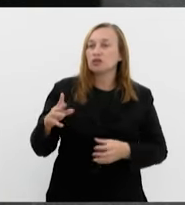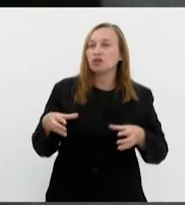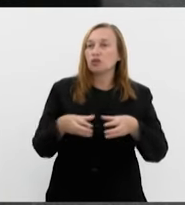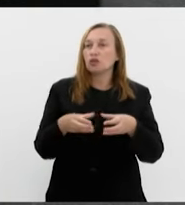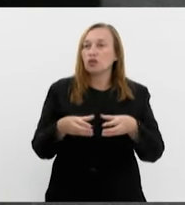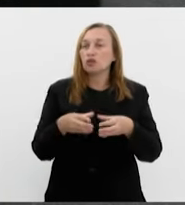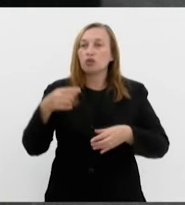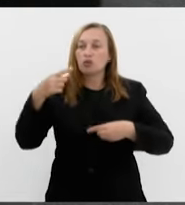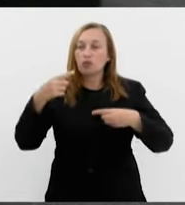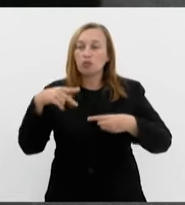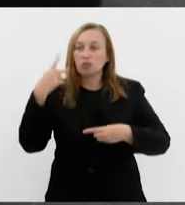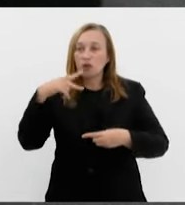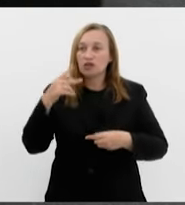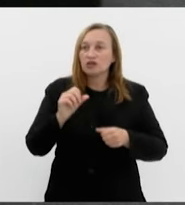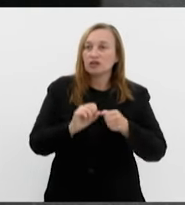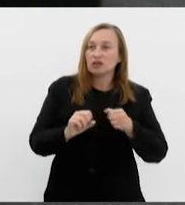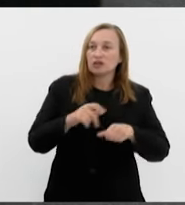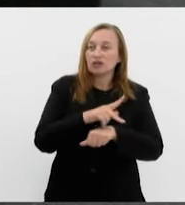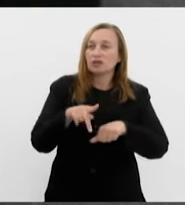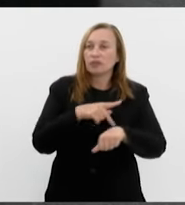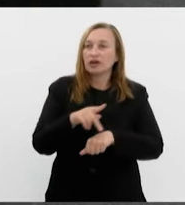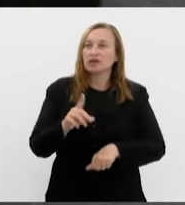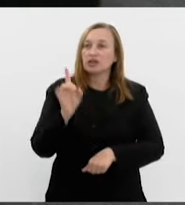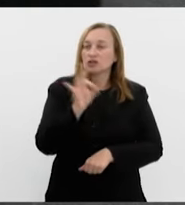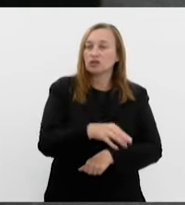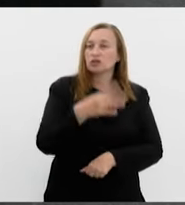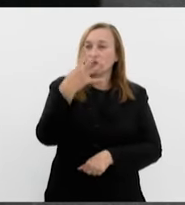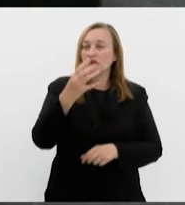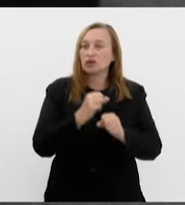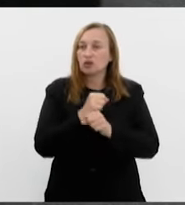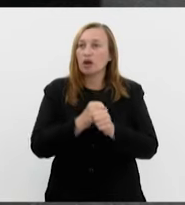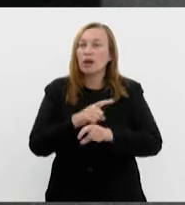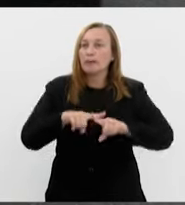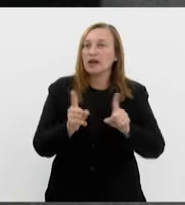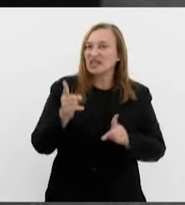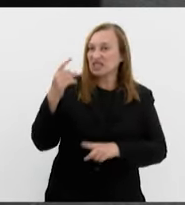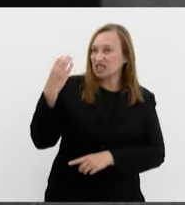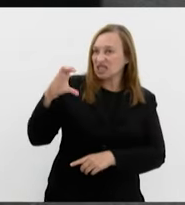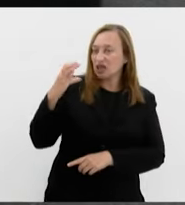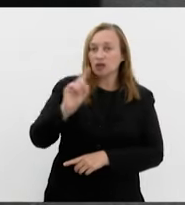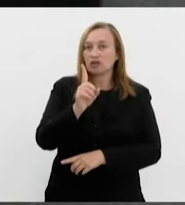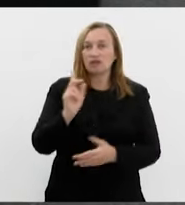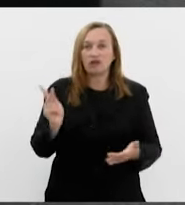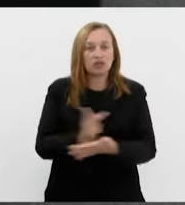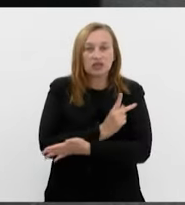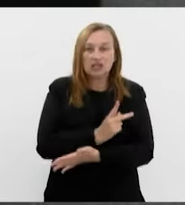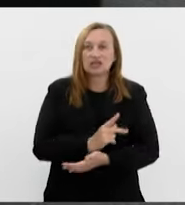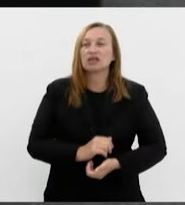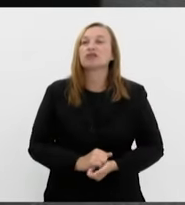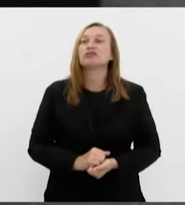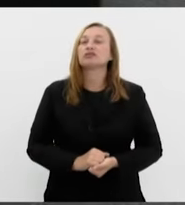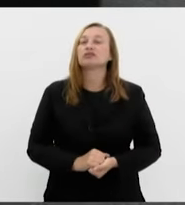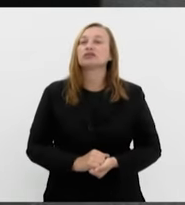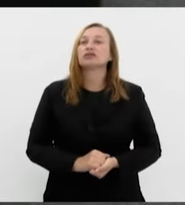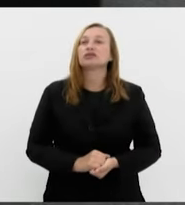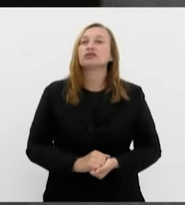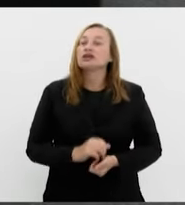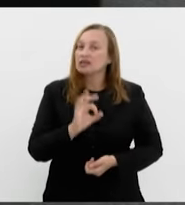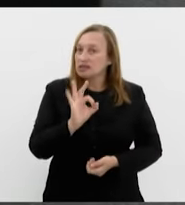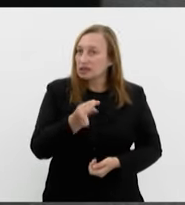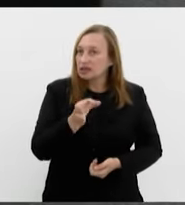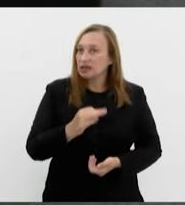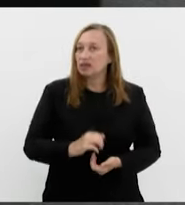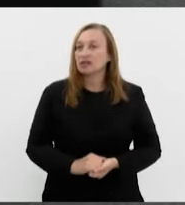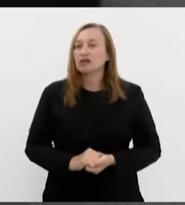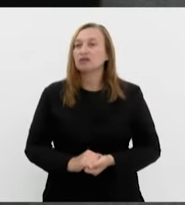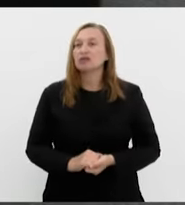político fizeram no país nesses últimos 4 anos. Mas em Niterói não vai se criar. Em Niterói isso não vai para frente, tenho certeza.